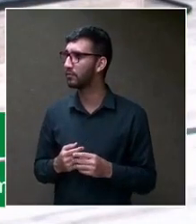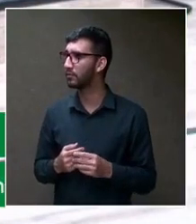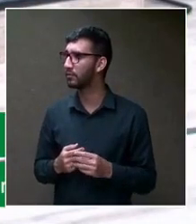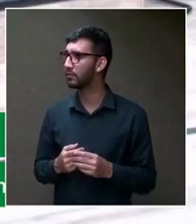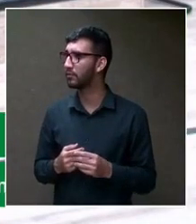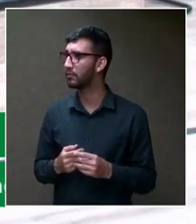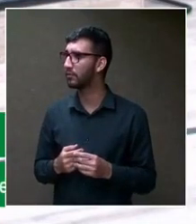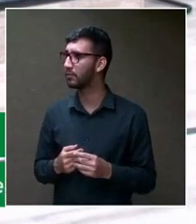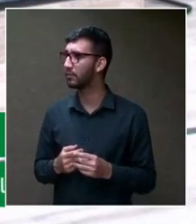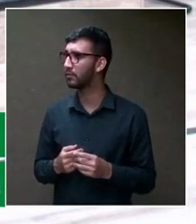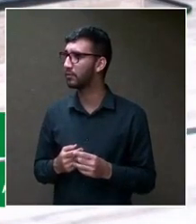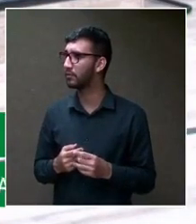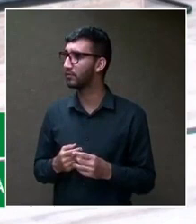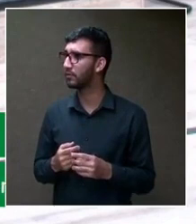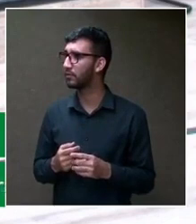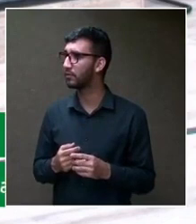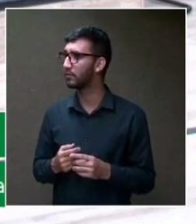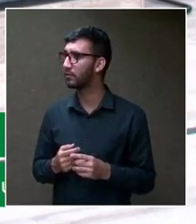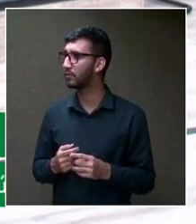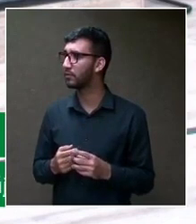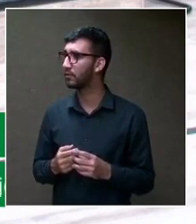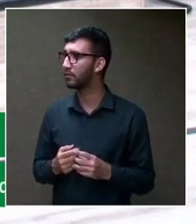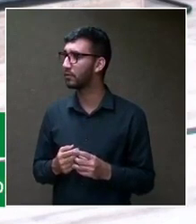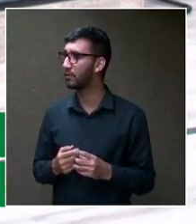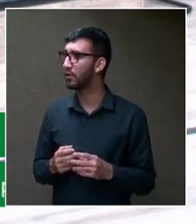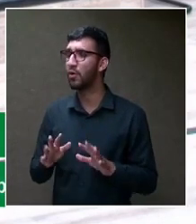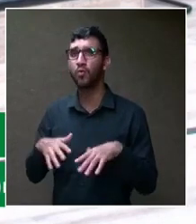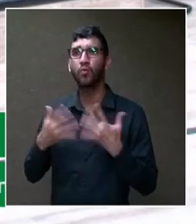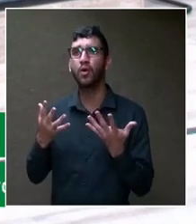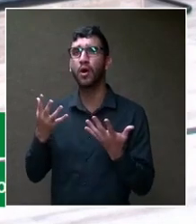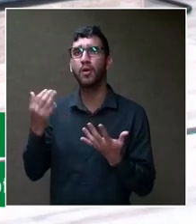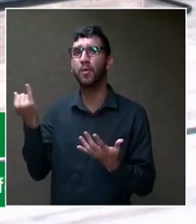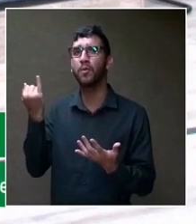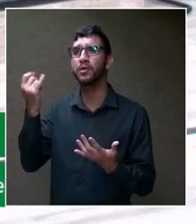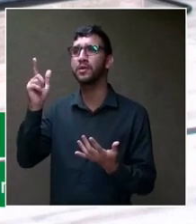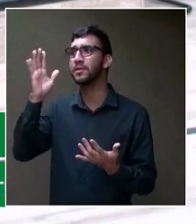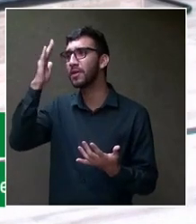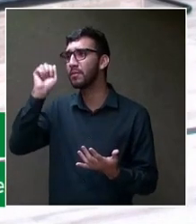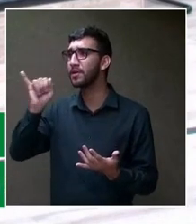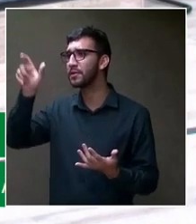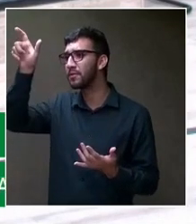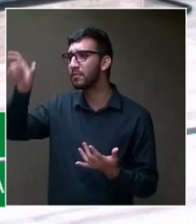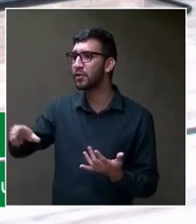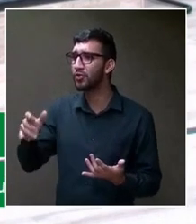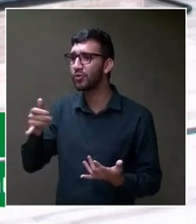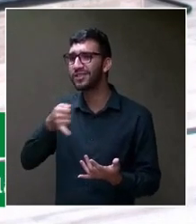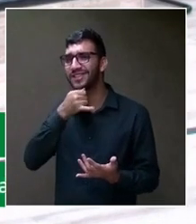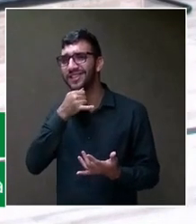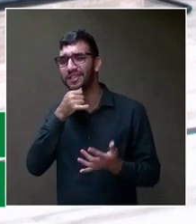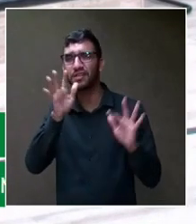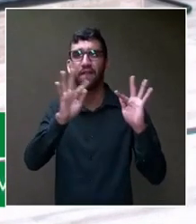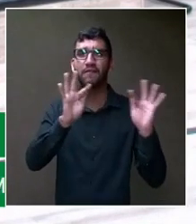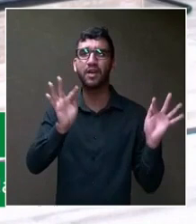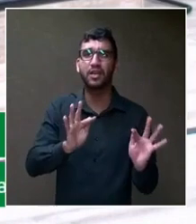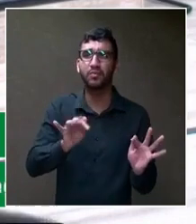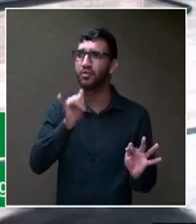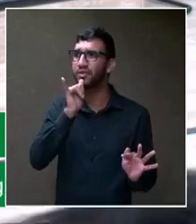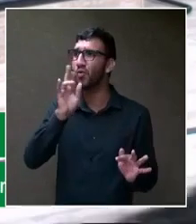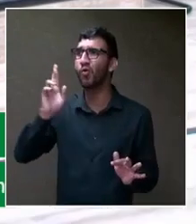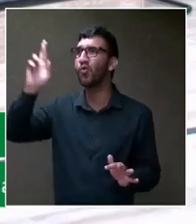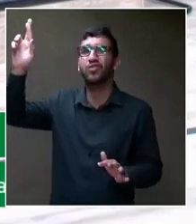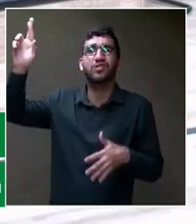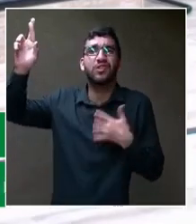Por qual motivo, excelência? Qual é a importância de saber se alguém estava triste ou feliz? O